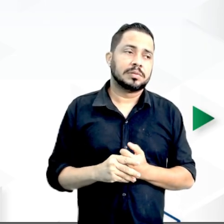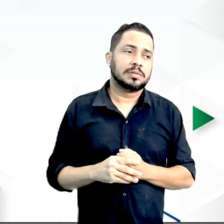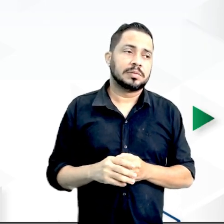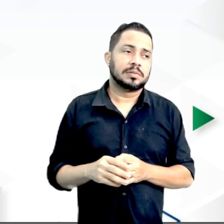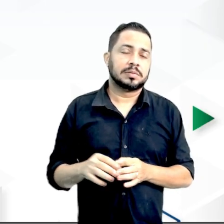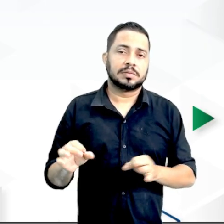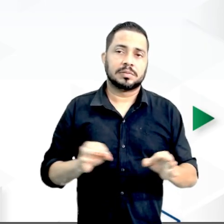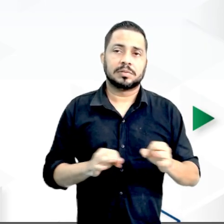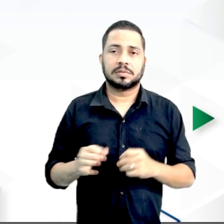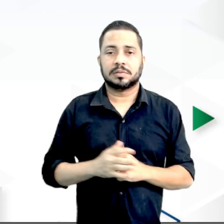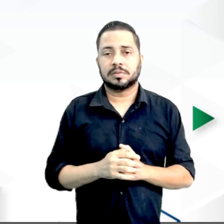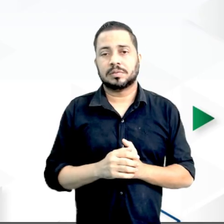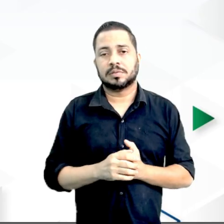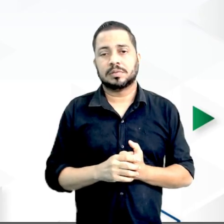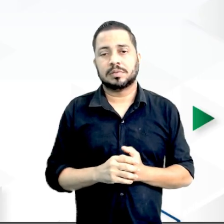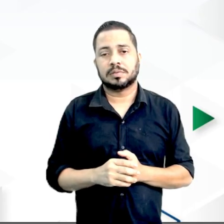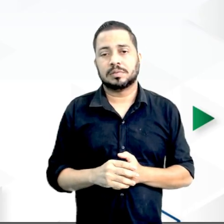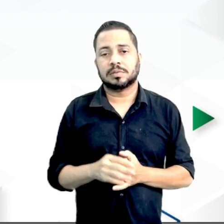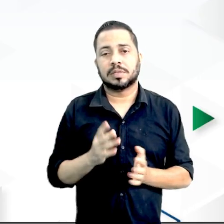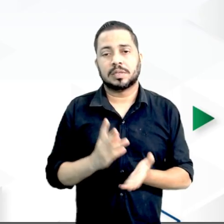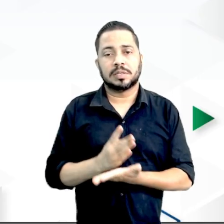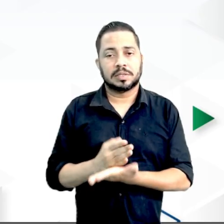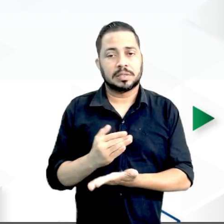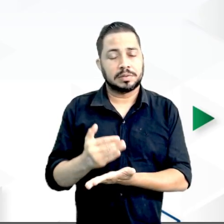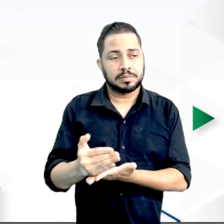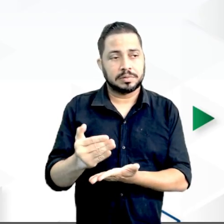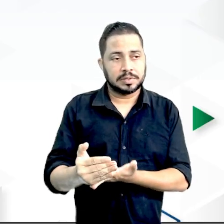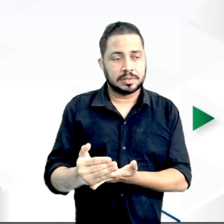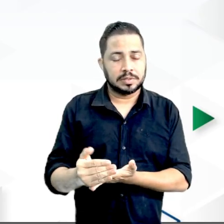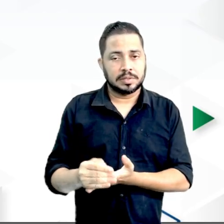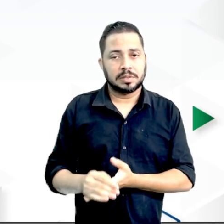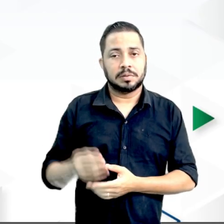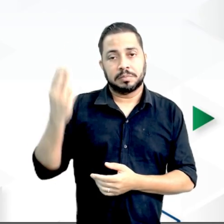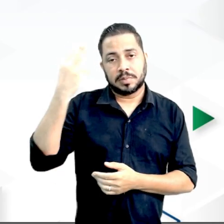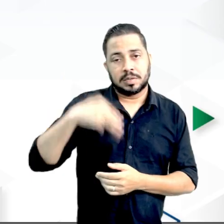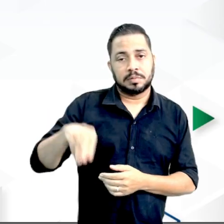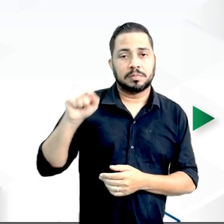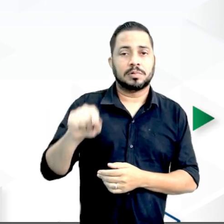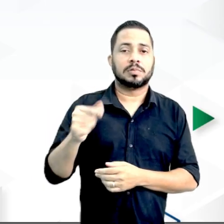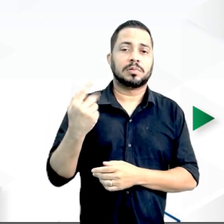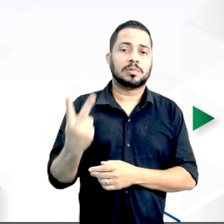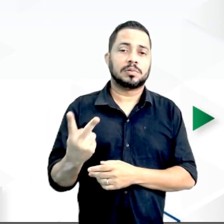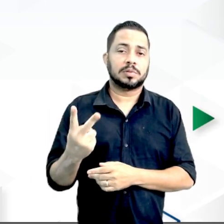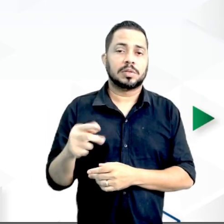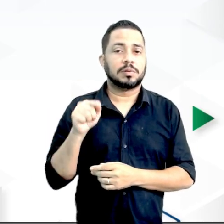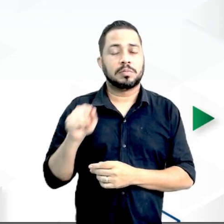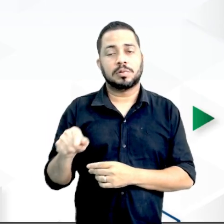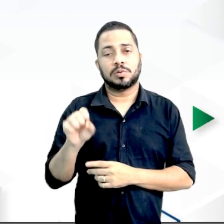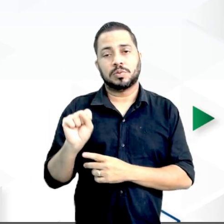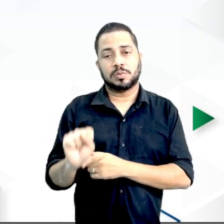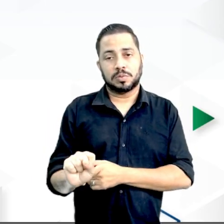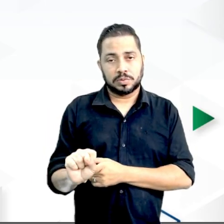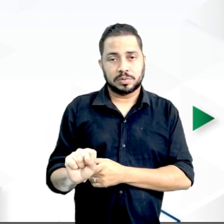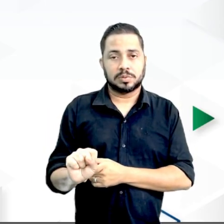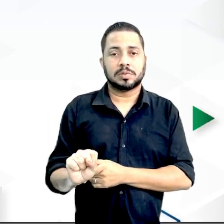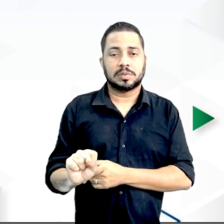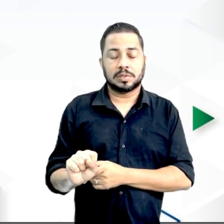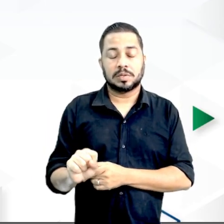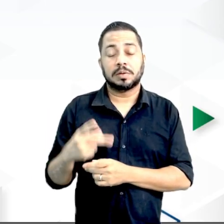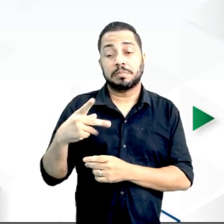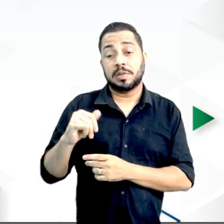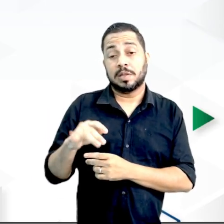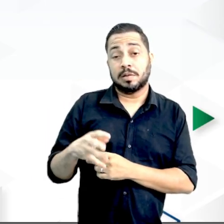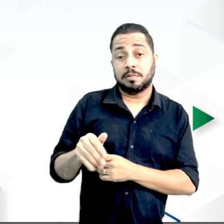de trás para frente, vamos lá. Vamos na sequência. Do Maranhão, ponto 2 ao ponto 8, tranquilo? O